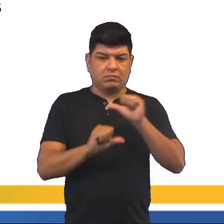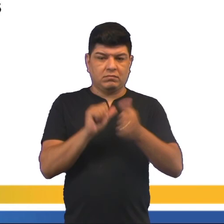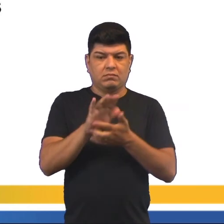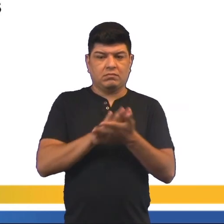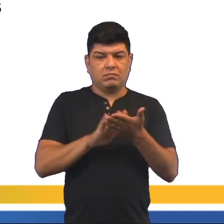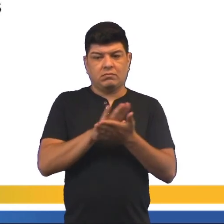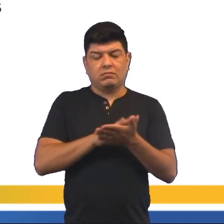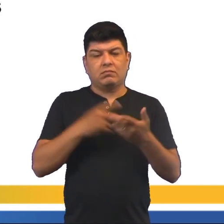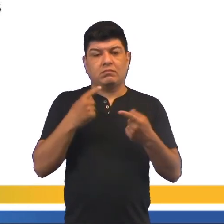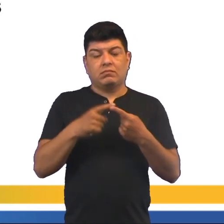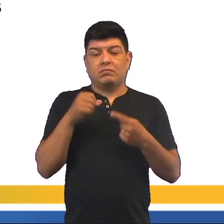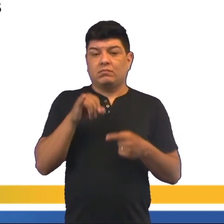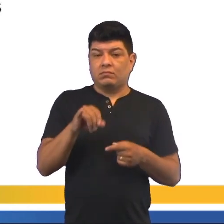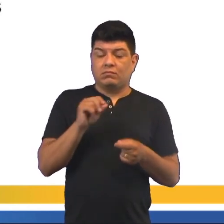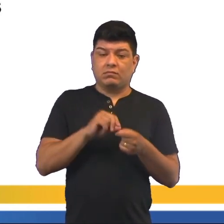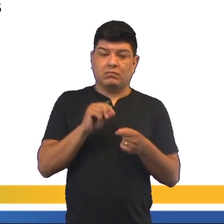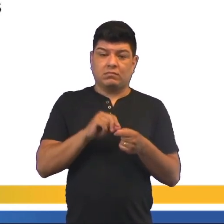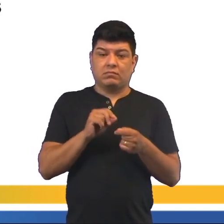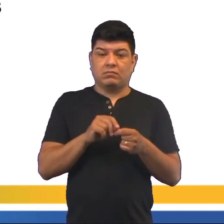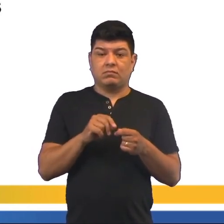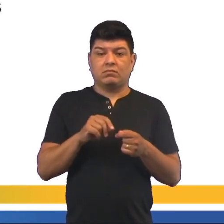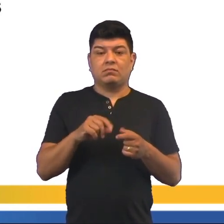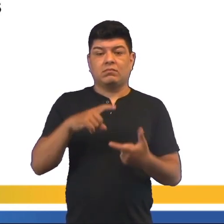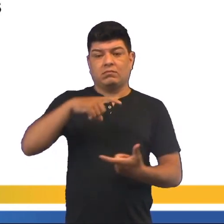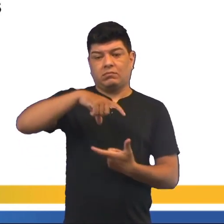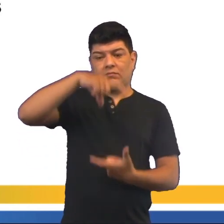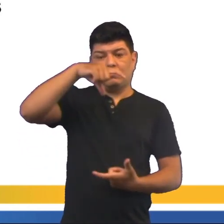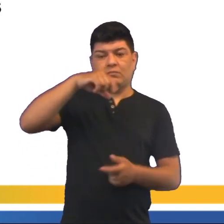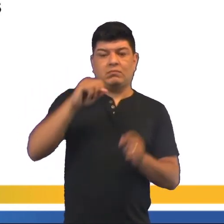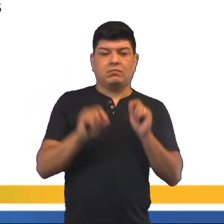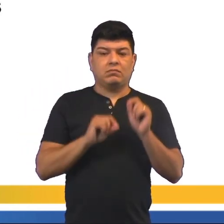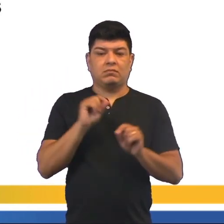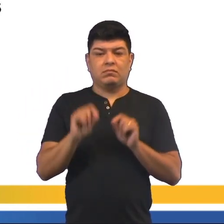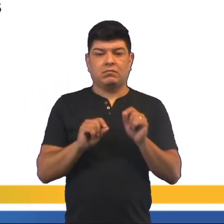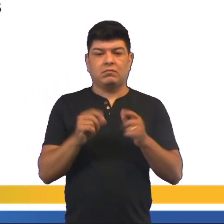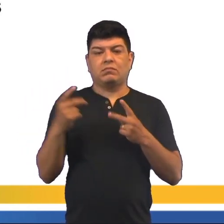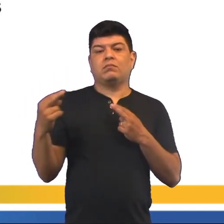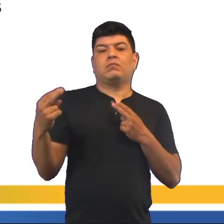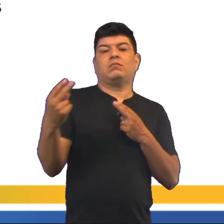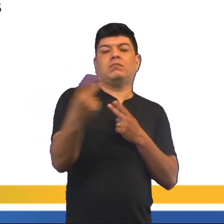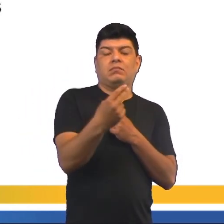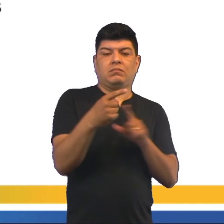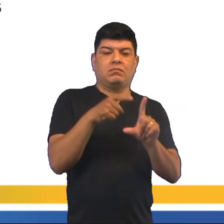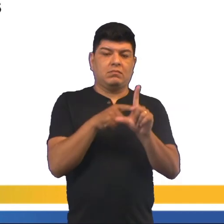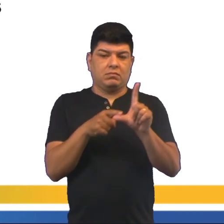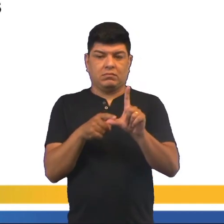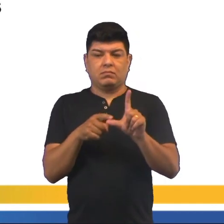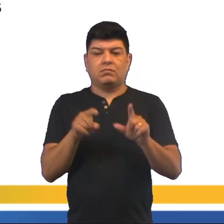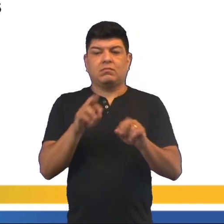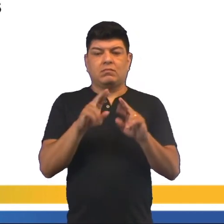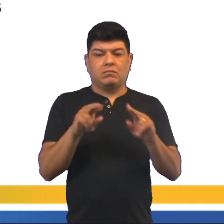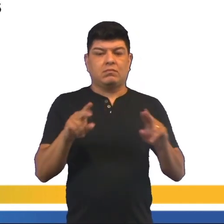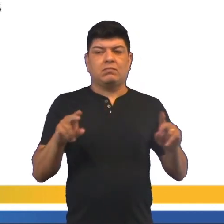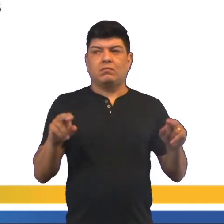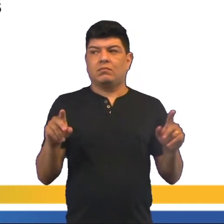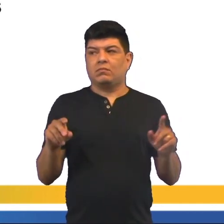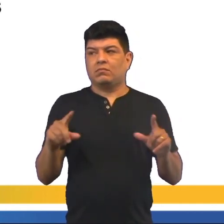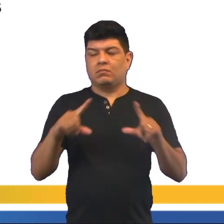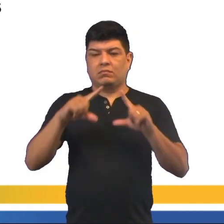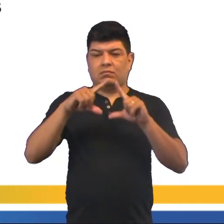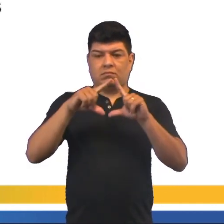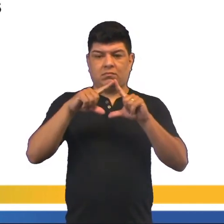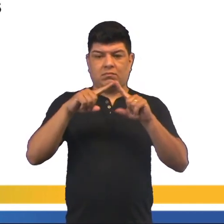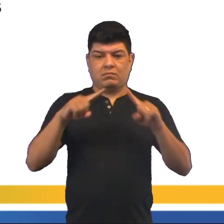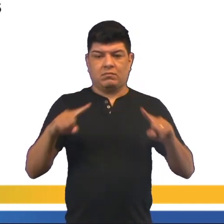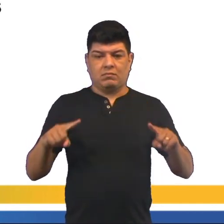altere. Porque se eu estou fazendo um retângulo, os ângulos vão ter que ser iguais. Diferente do